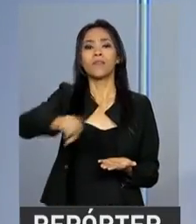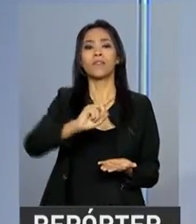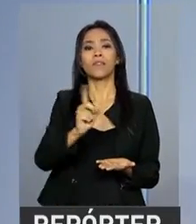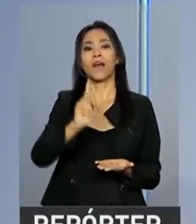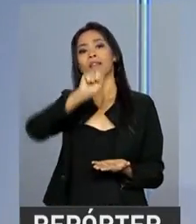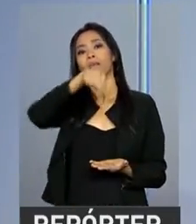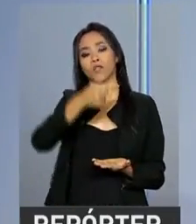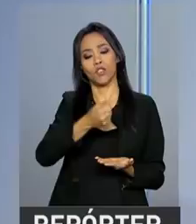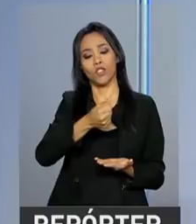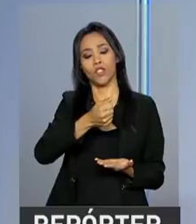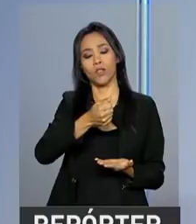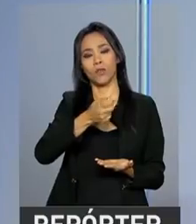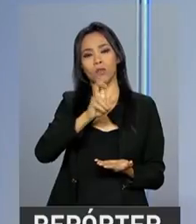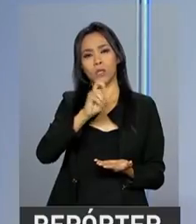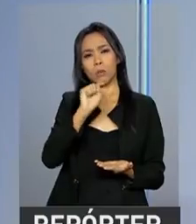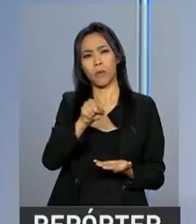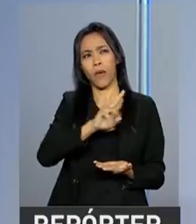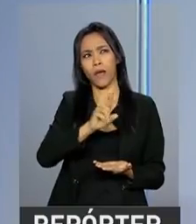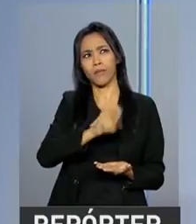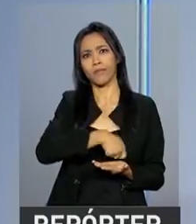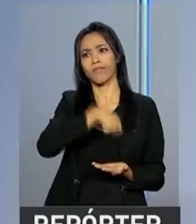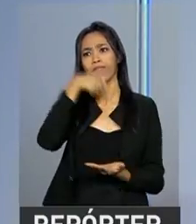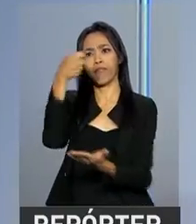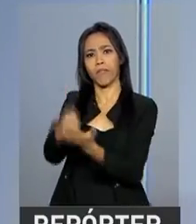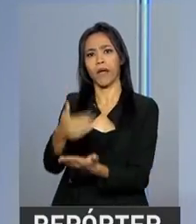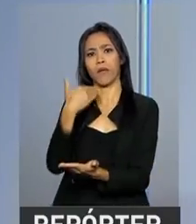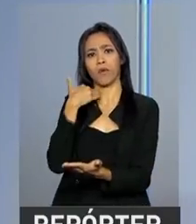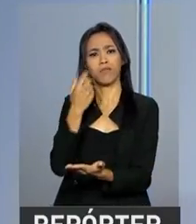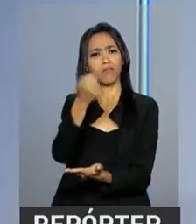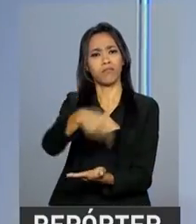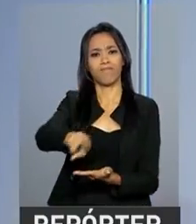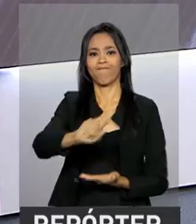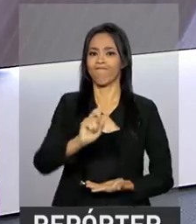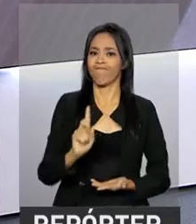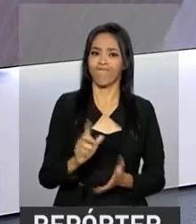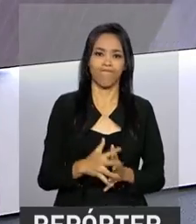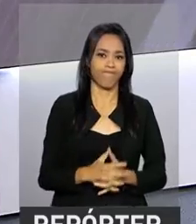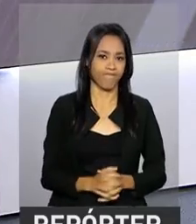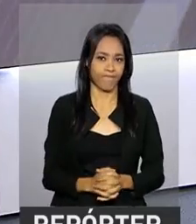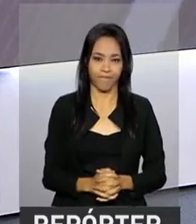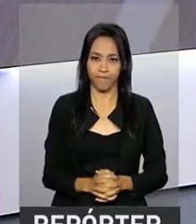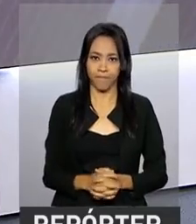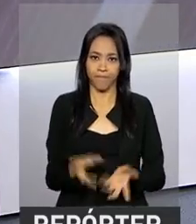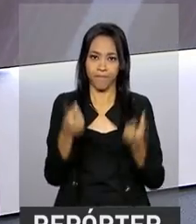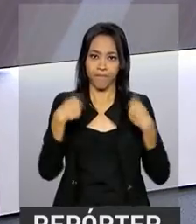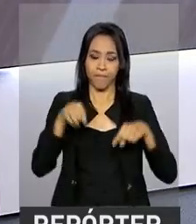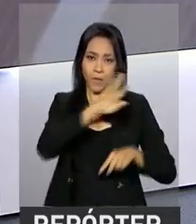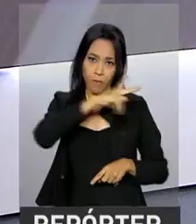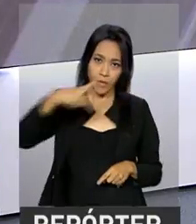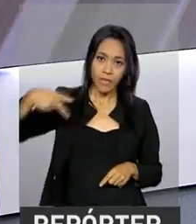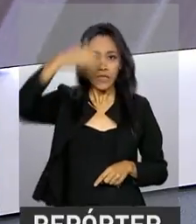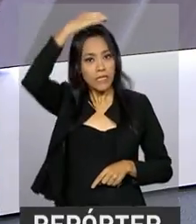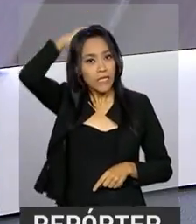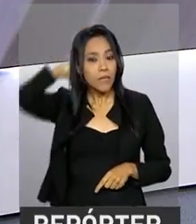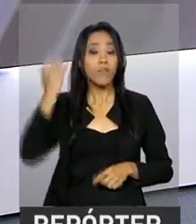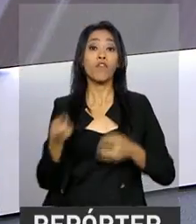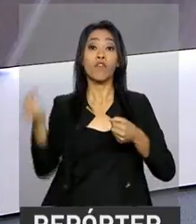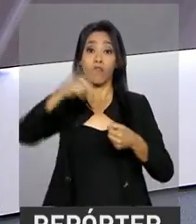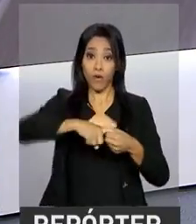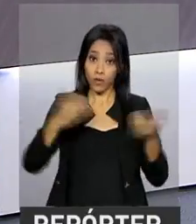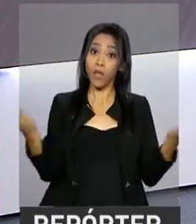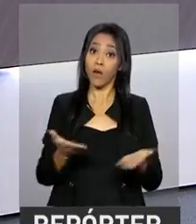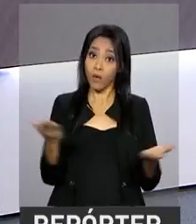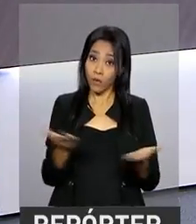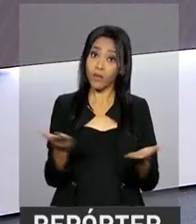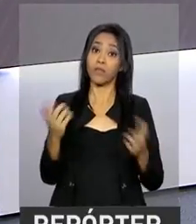retornar esses R$ 5.000 aos cofres públicos. E o presidente Temer retorna a Brasília ainda hoje.